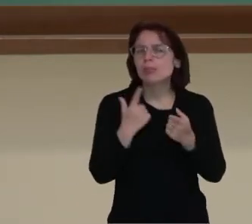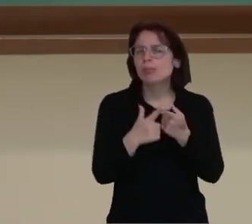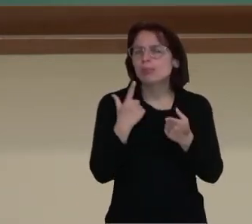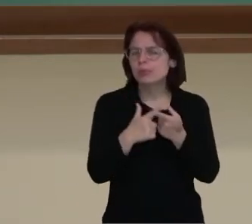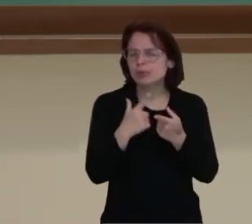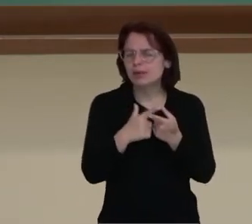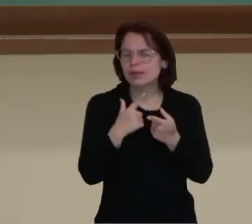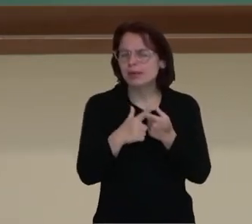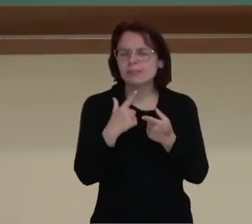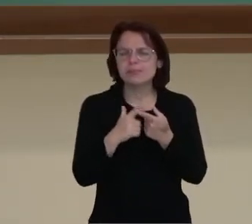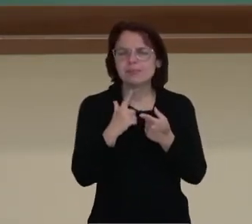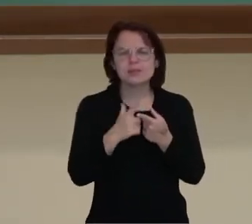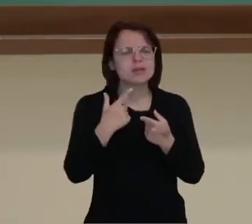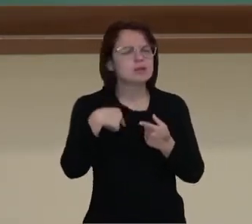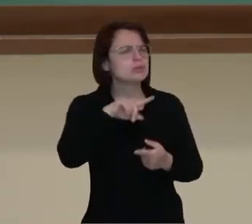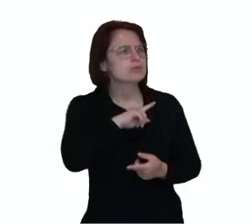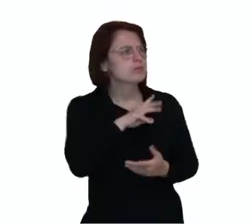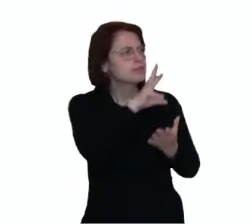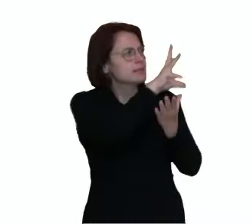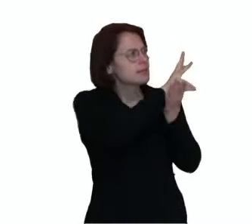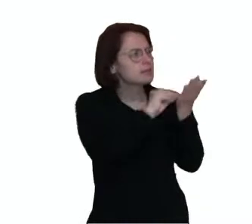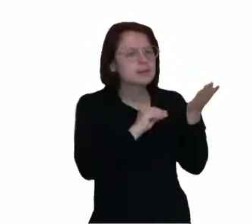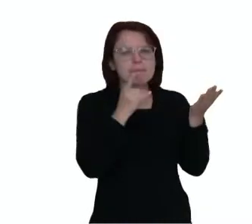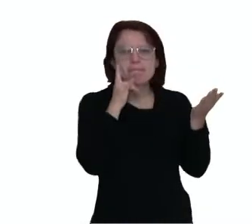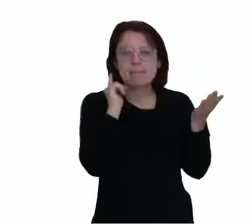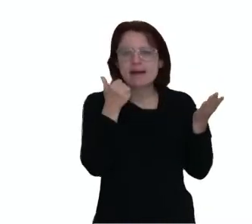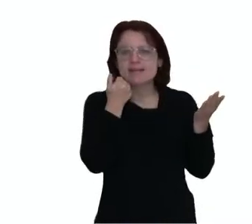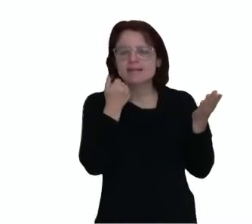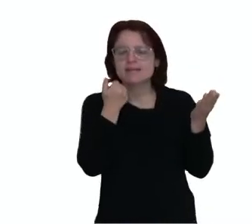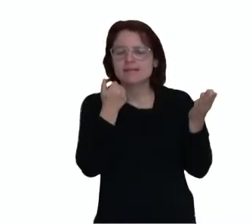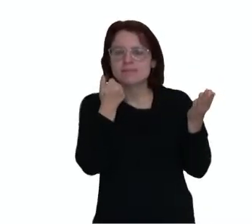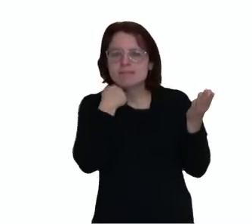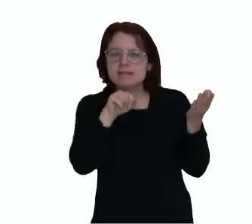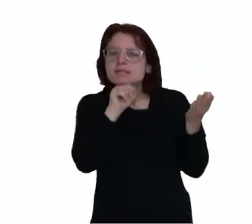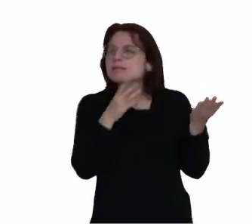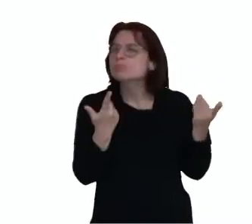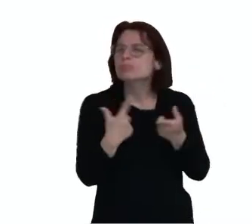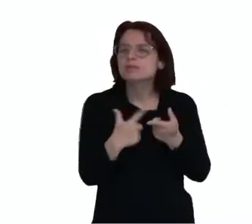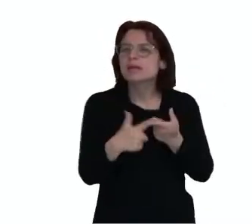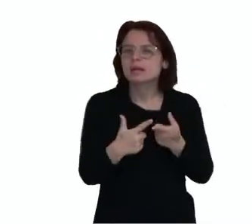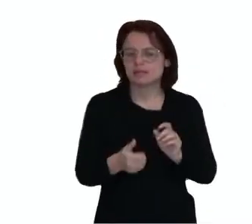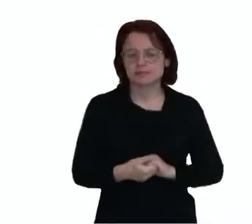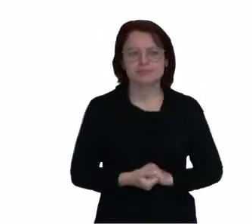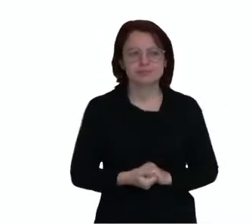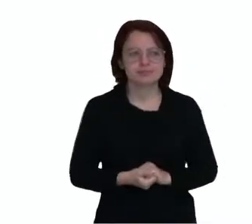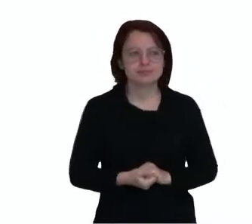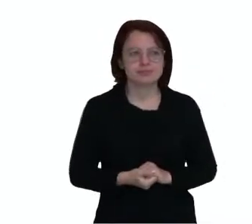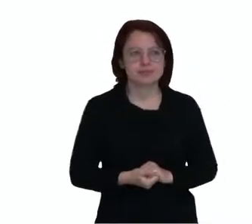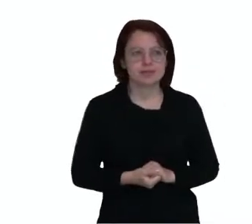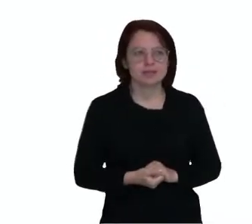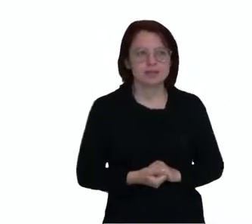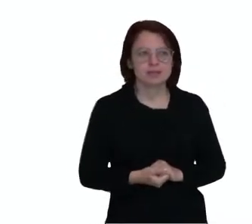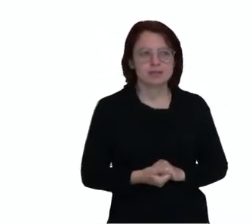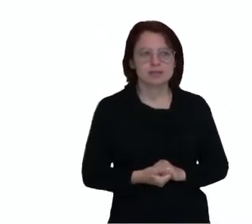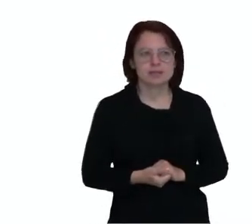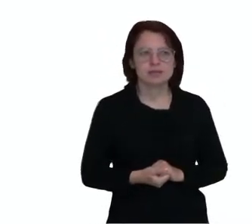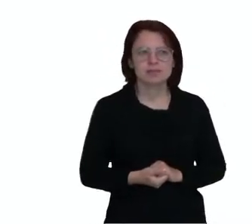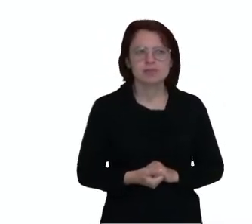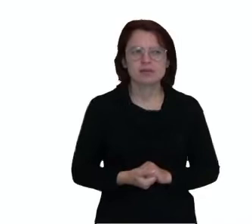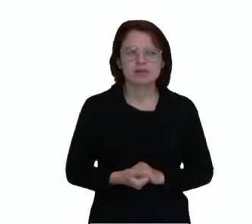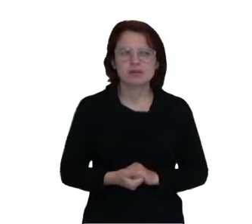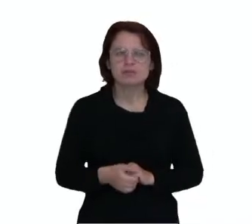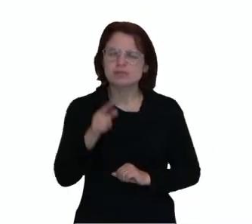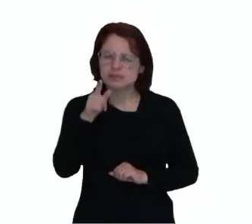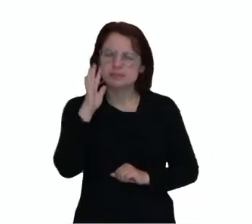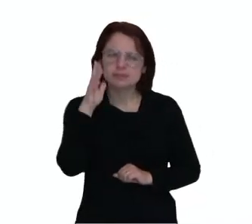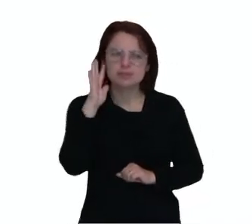já se perguntou por que pai e mãe têm filhos que são parecidos, têm características semelhantes? Você já também pensou